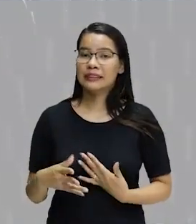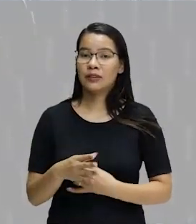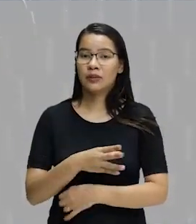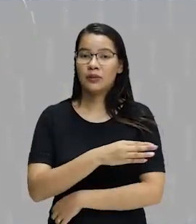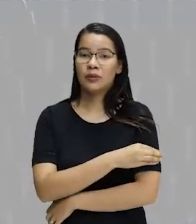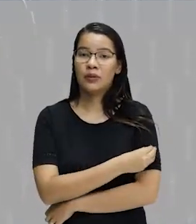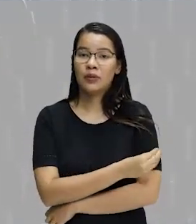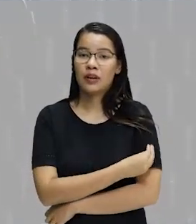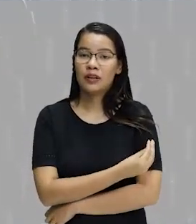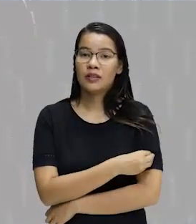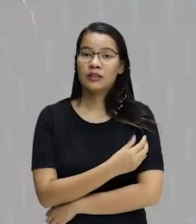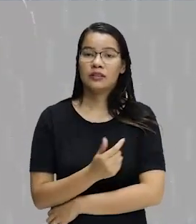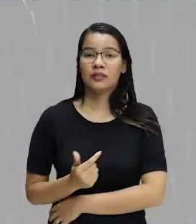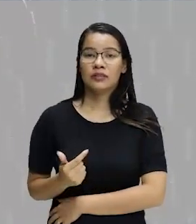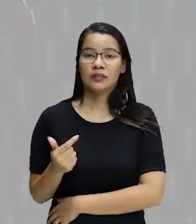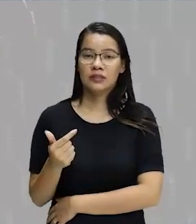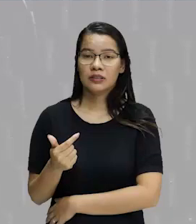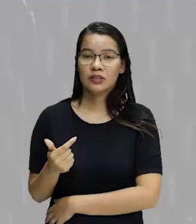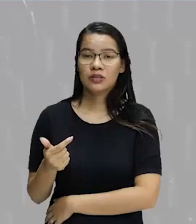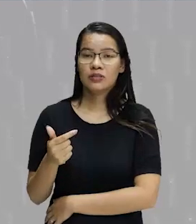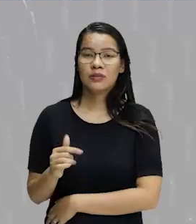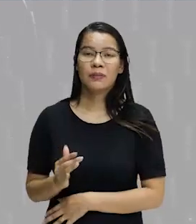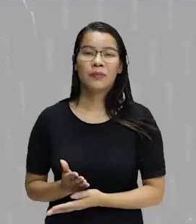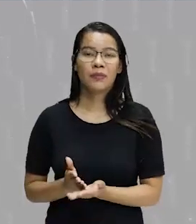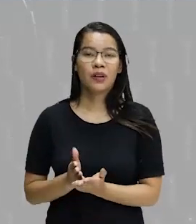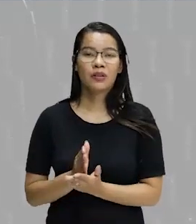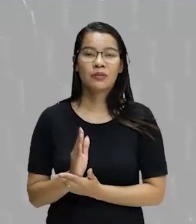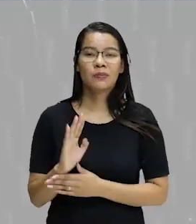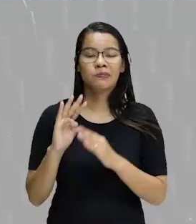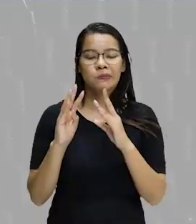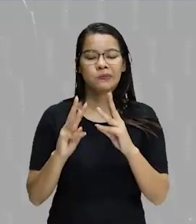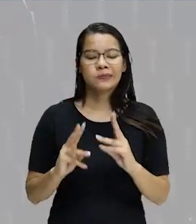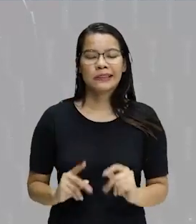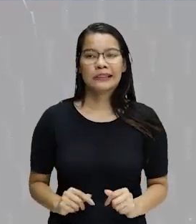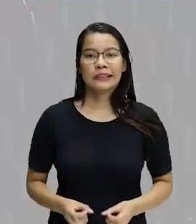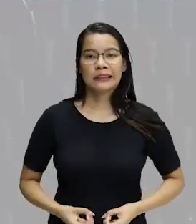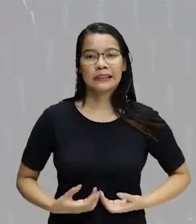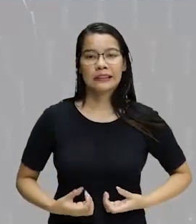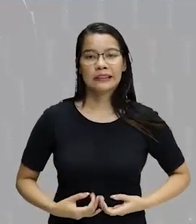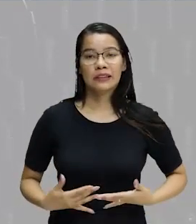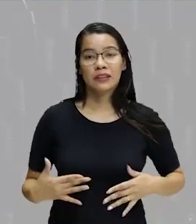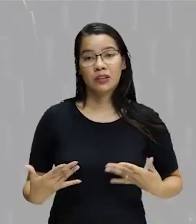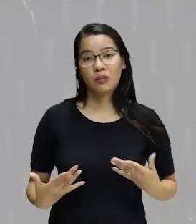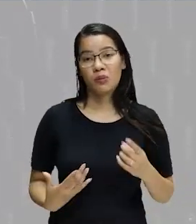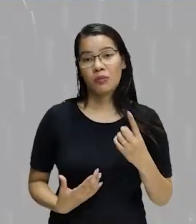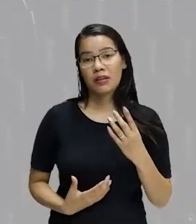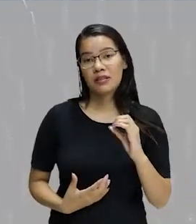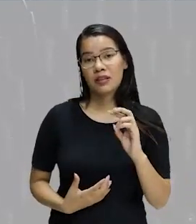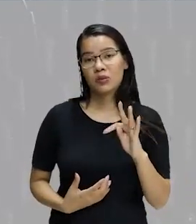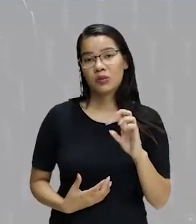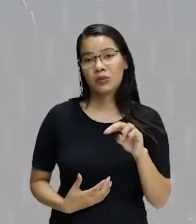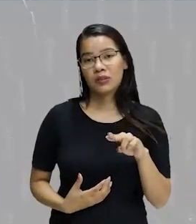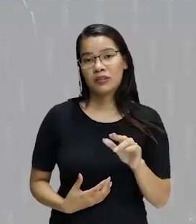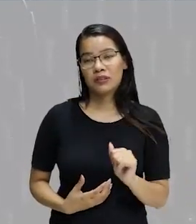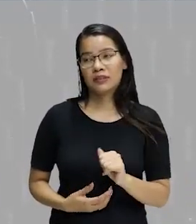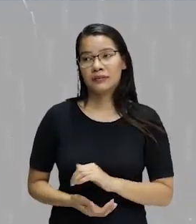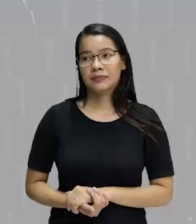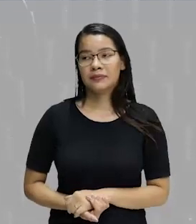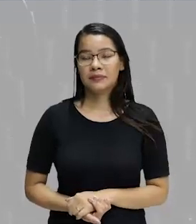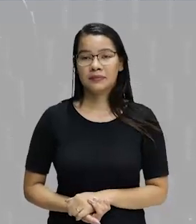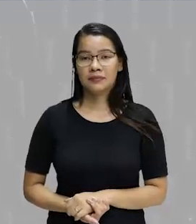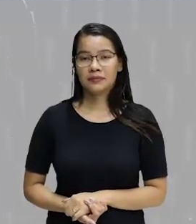álcool secundário, ele sofre oxidação, gerando uma cetona. Como